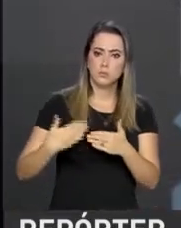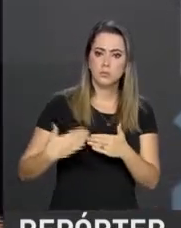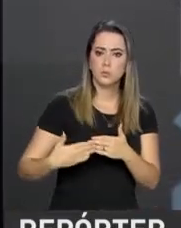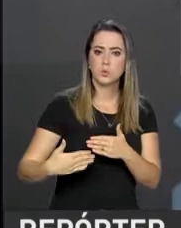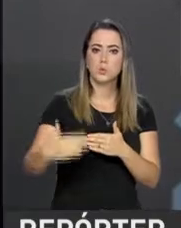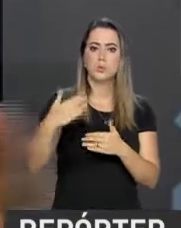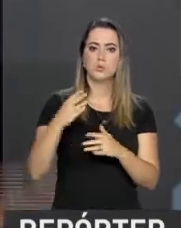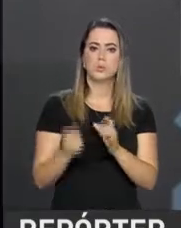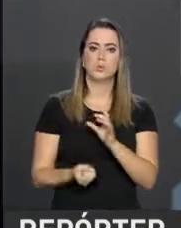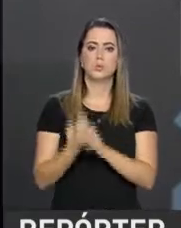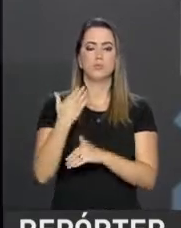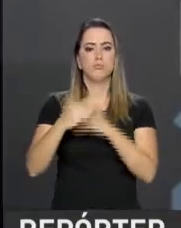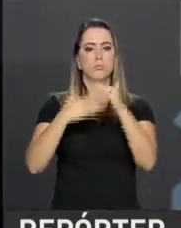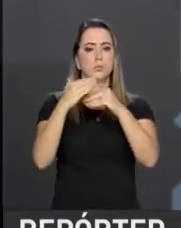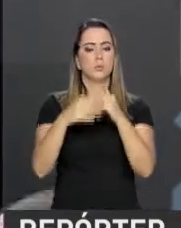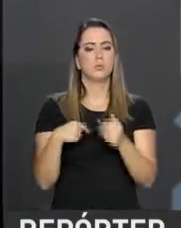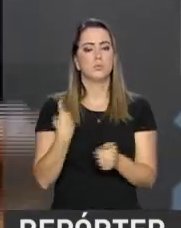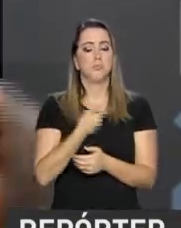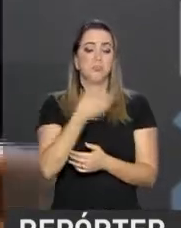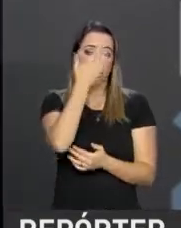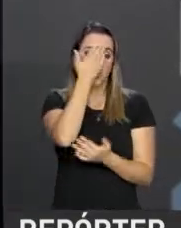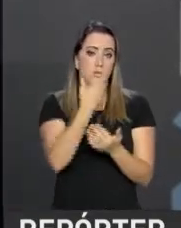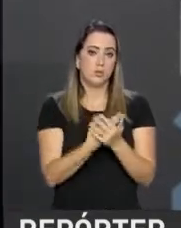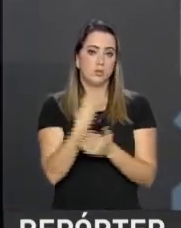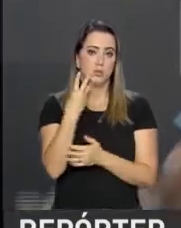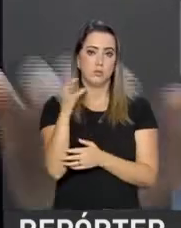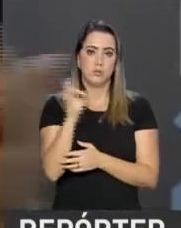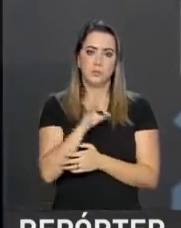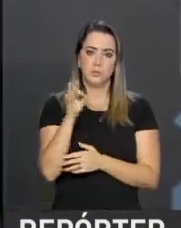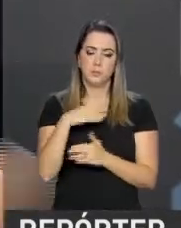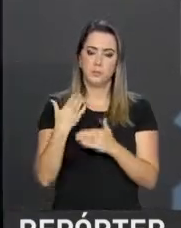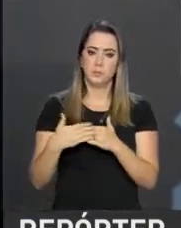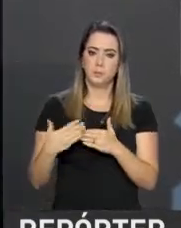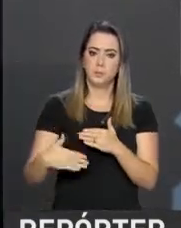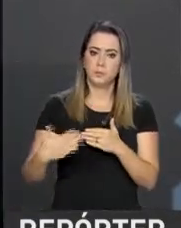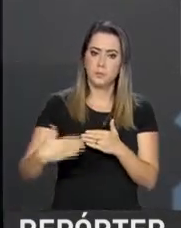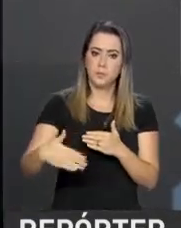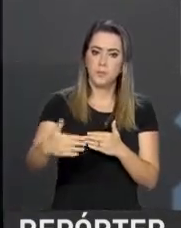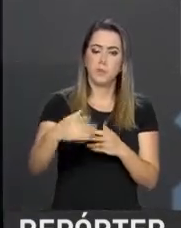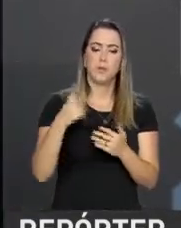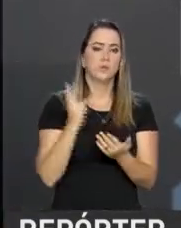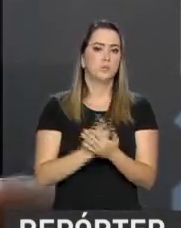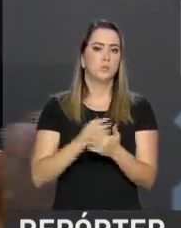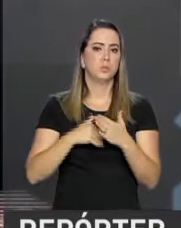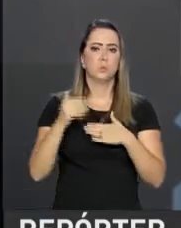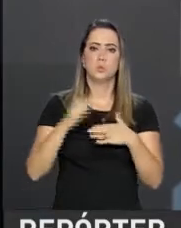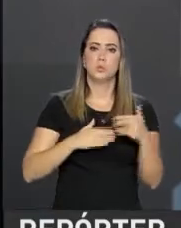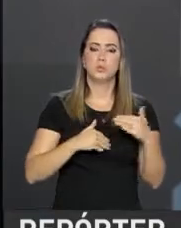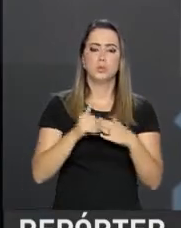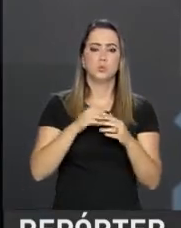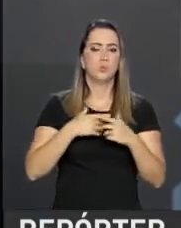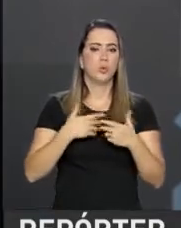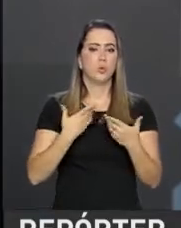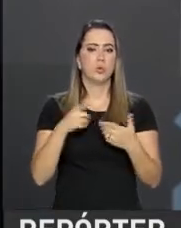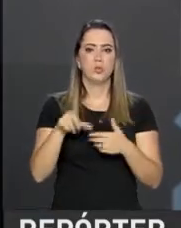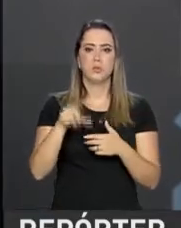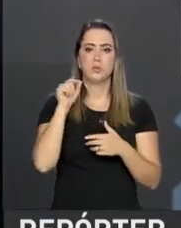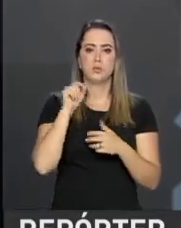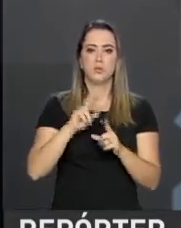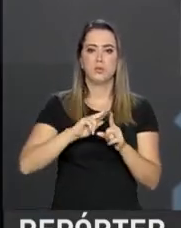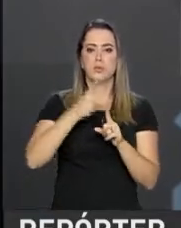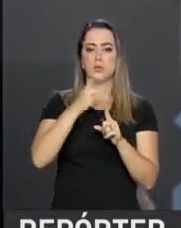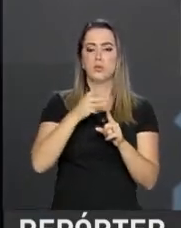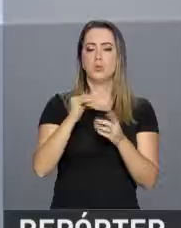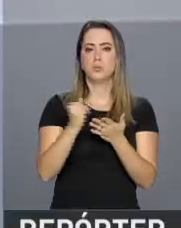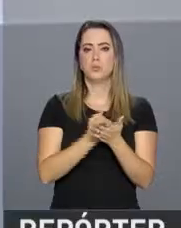a nossa estimativa de 3% se mantém a independentemente de questões na sua taxa